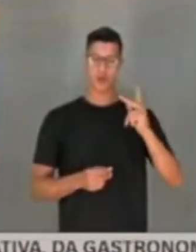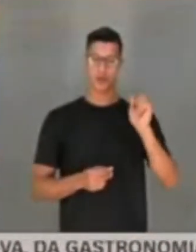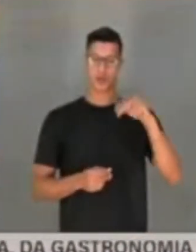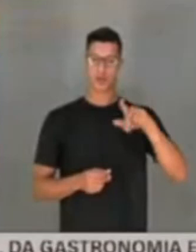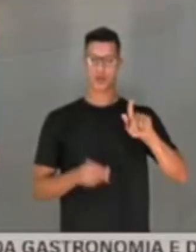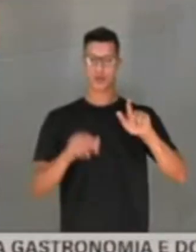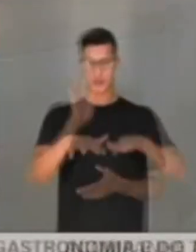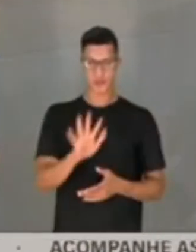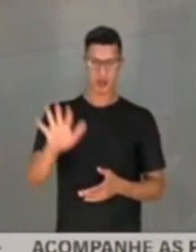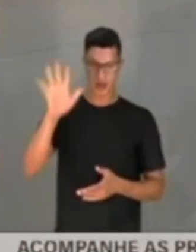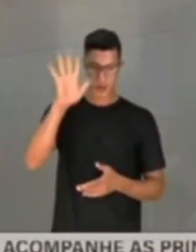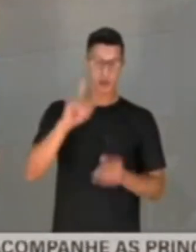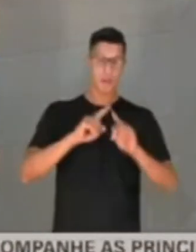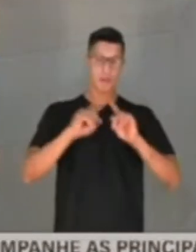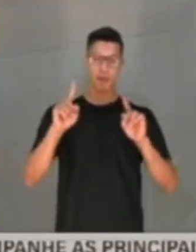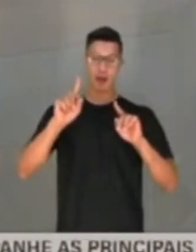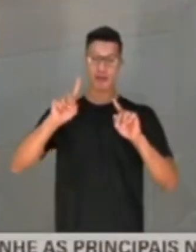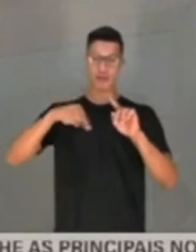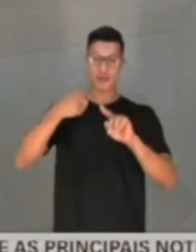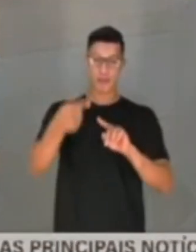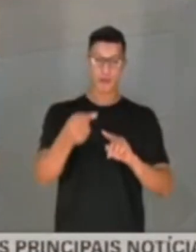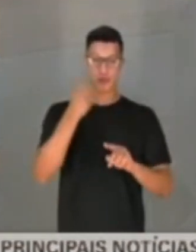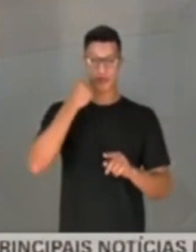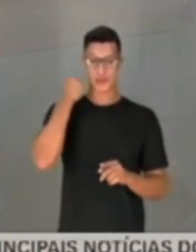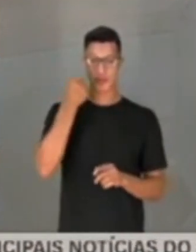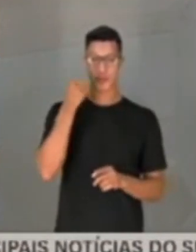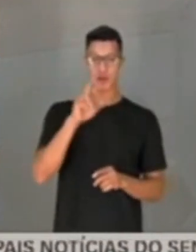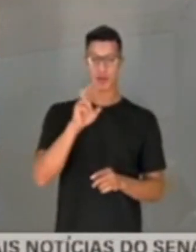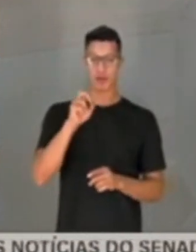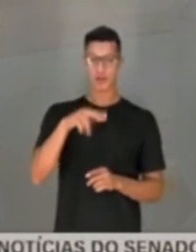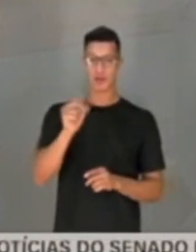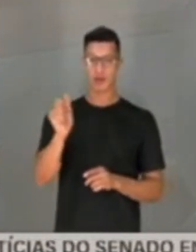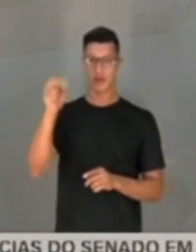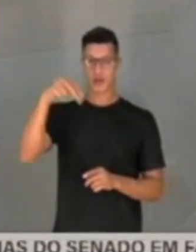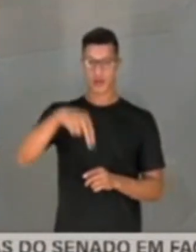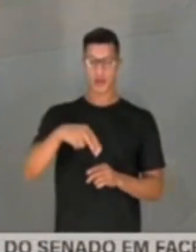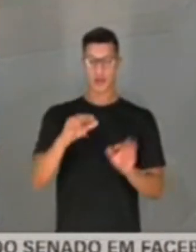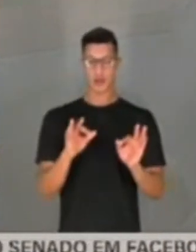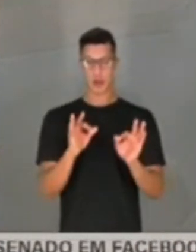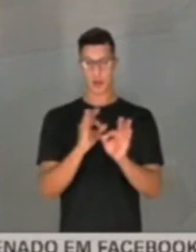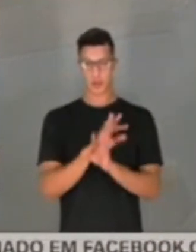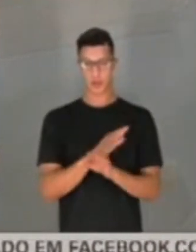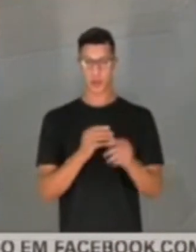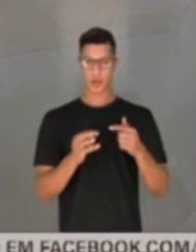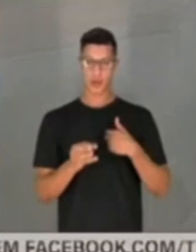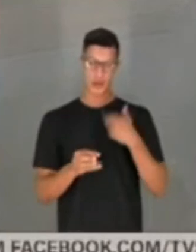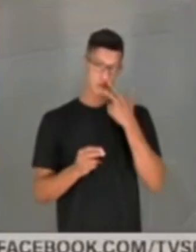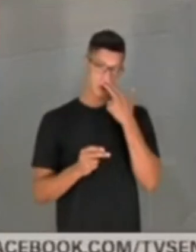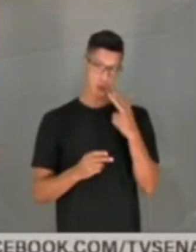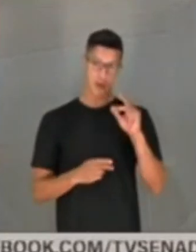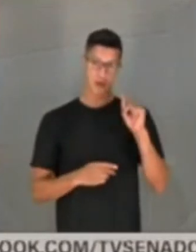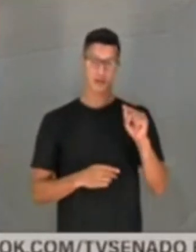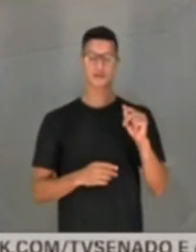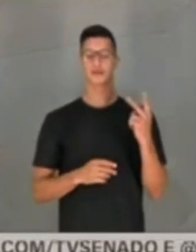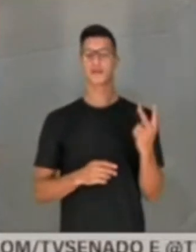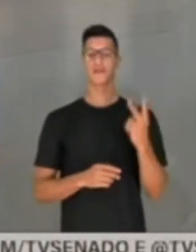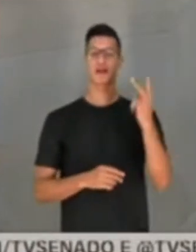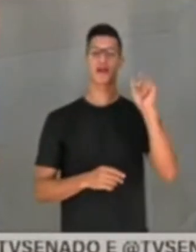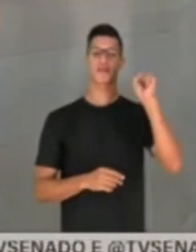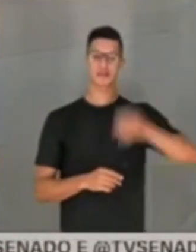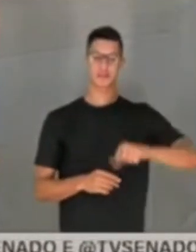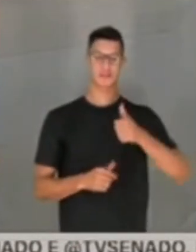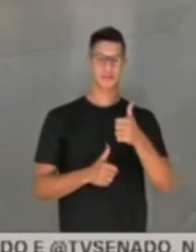essa sessão. Mas depois que o senador Renan concluiu, eu acho que valeu a pena